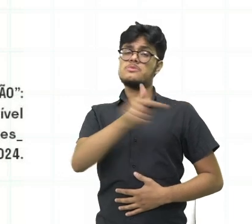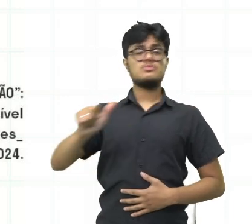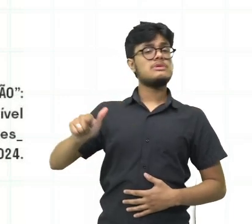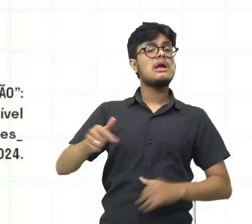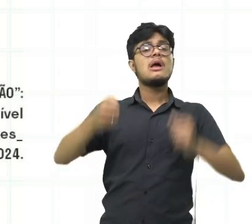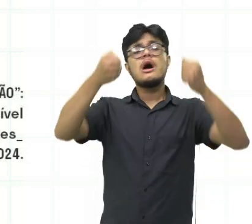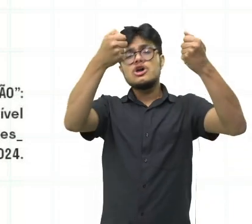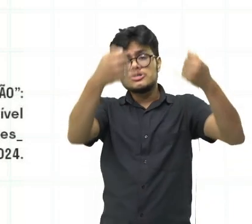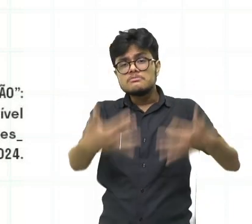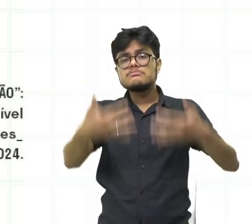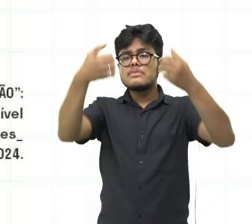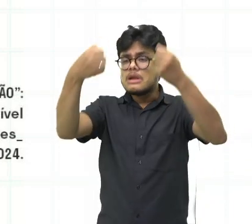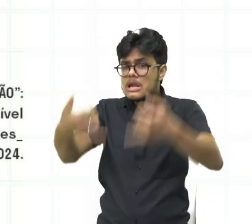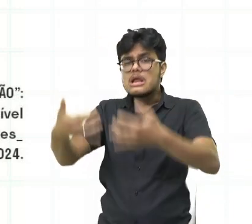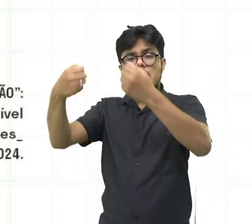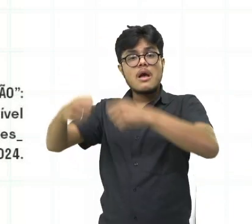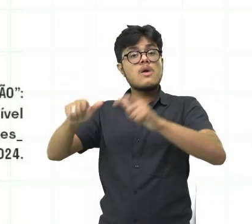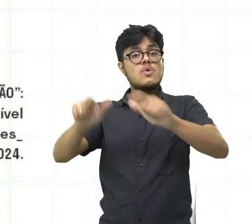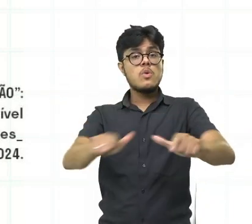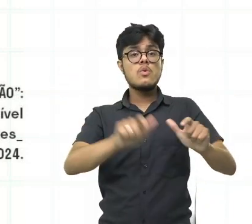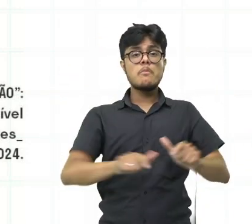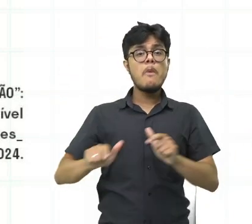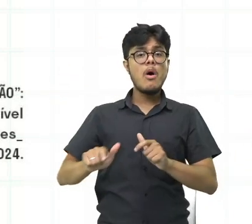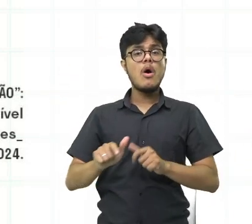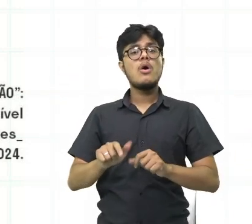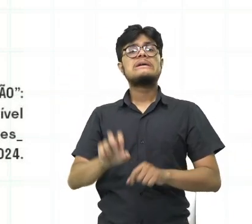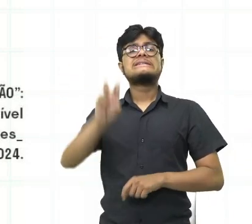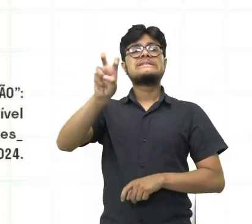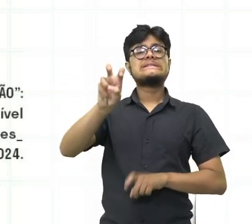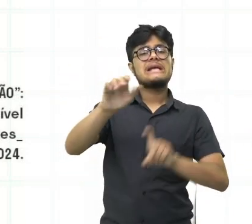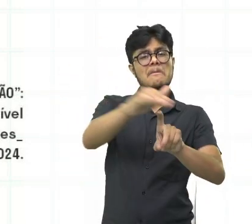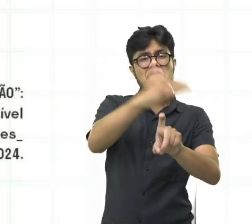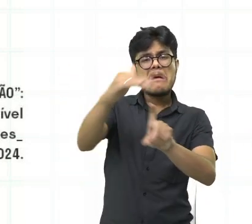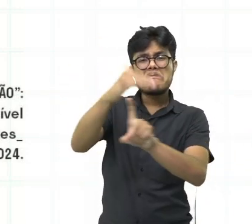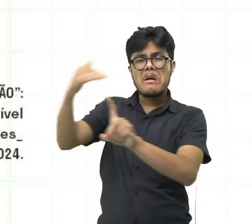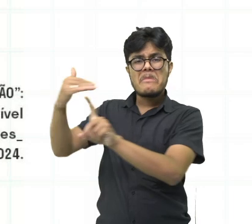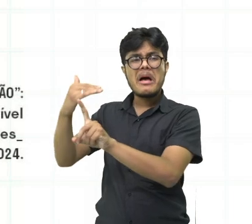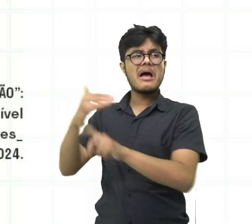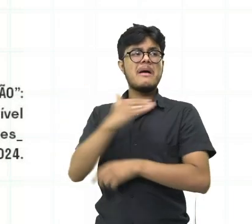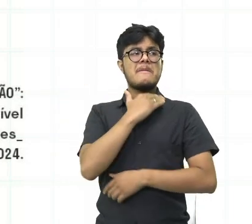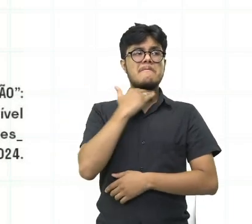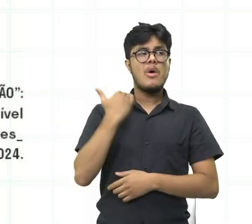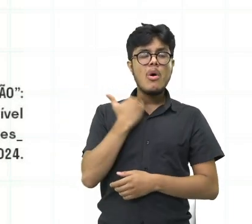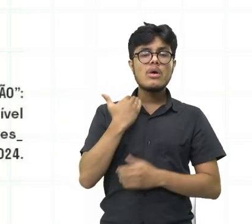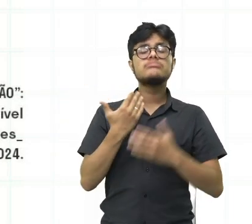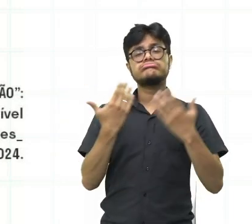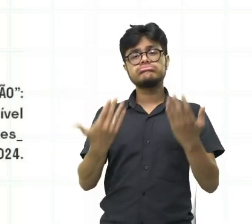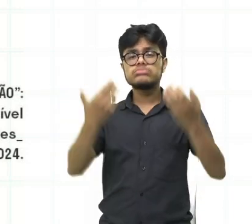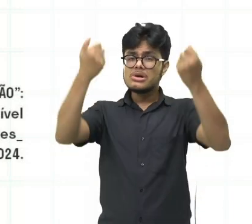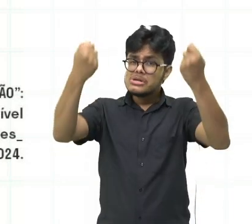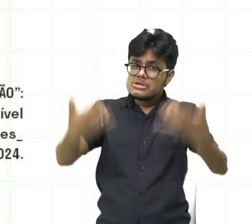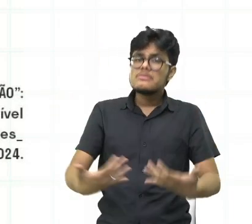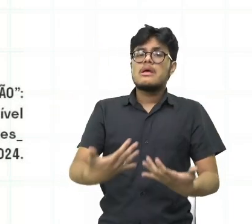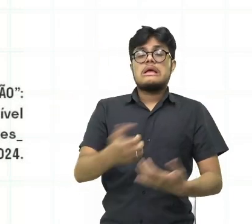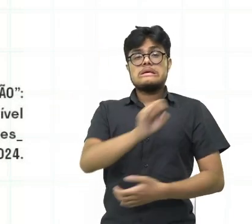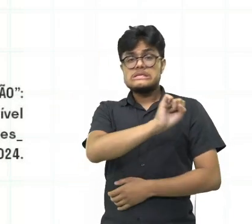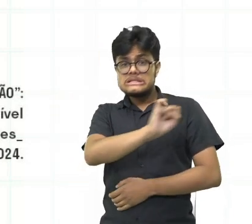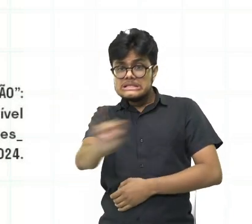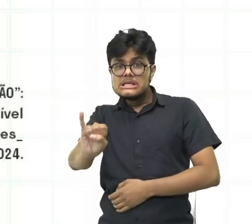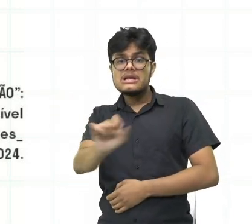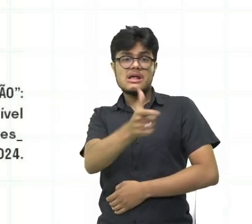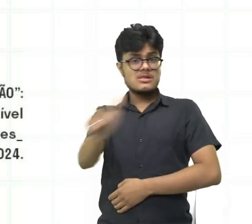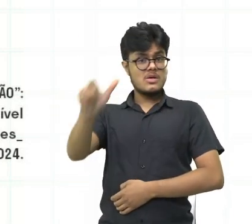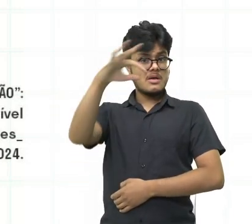ele conta uma situação, né? Ele fala que teve 5 mortes, e aí ele vem falando o quê? Que se não